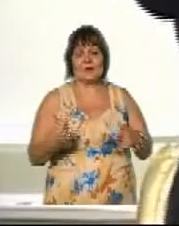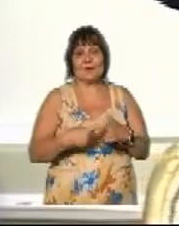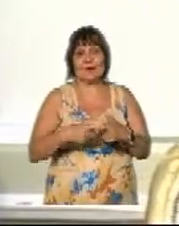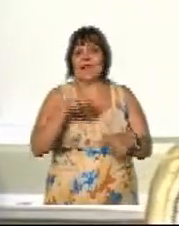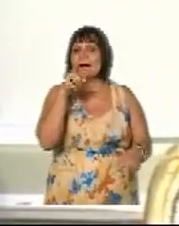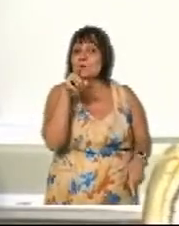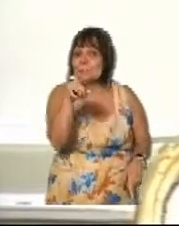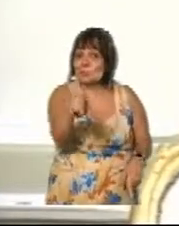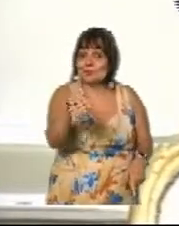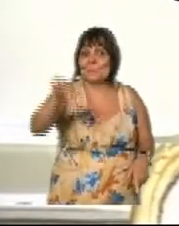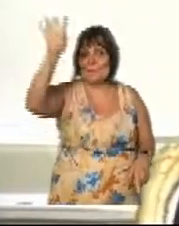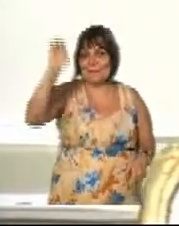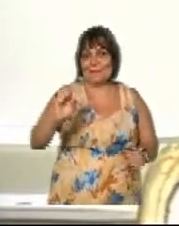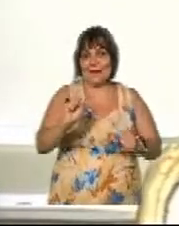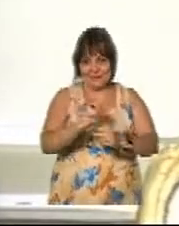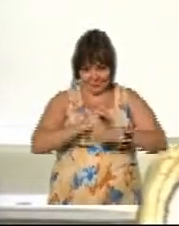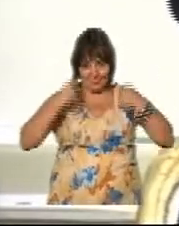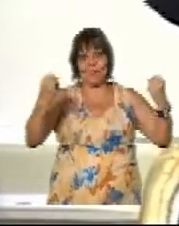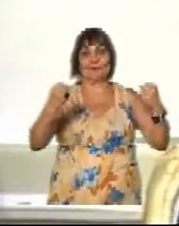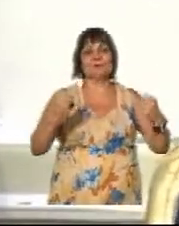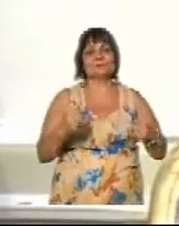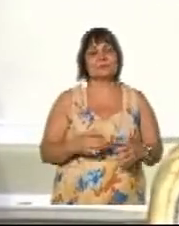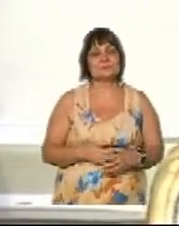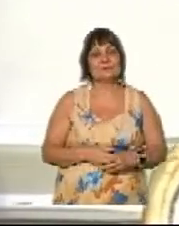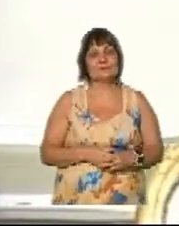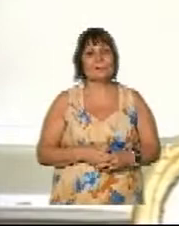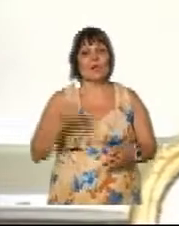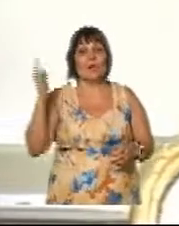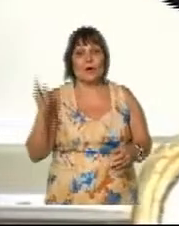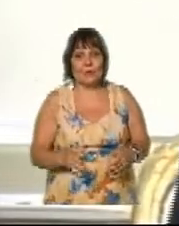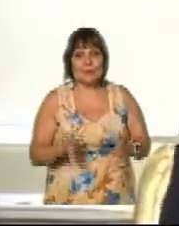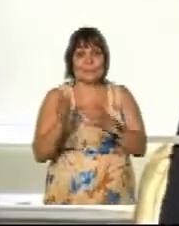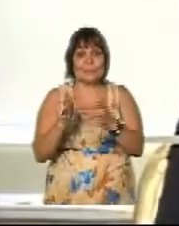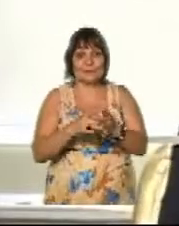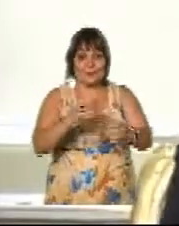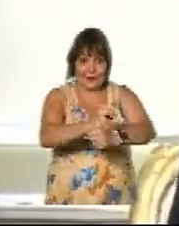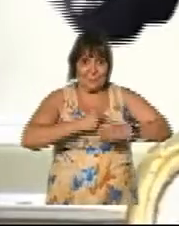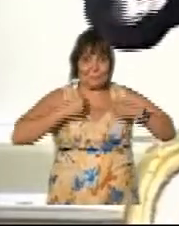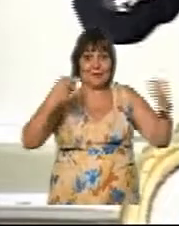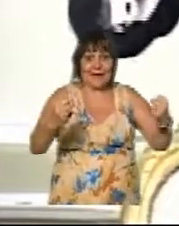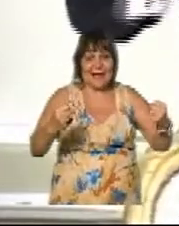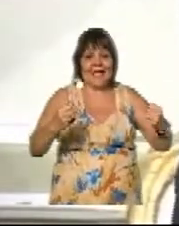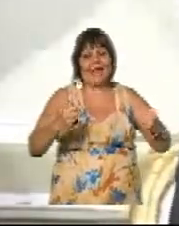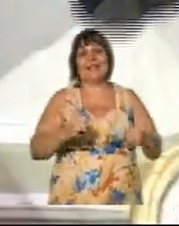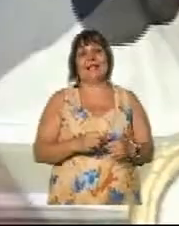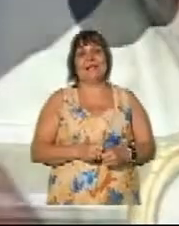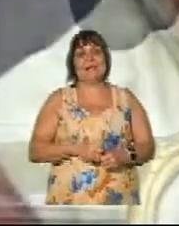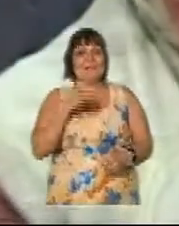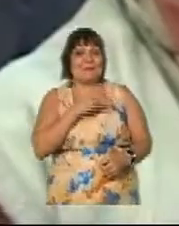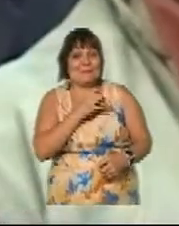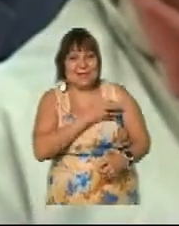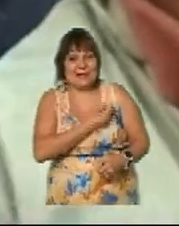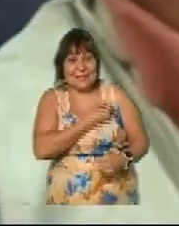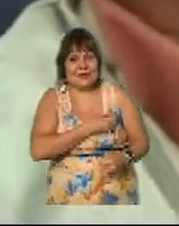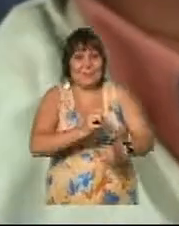ensinamento hoje vai trazer paz, vai trazer cura, vai trazer libertação, vai acabar com opressão, vai acabar com medo da